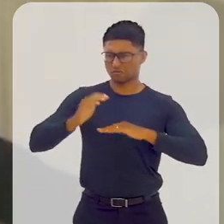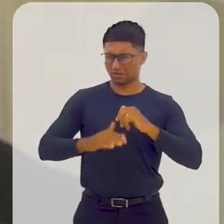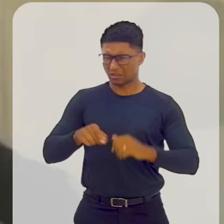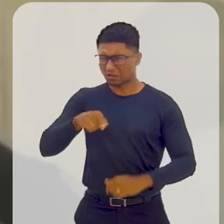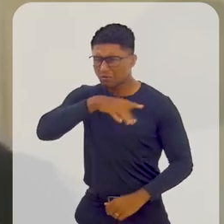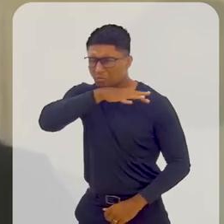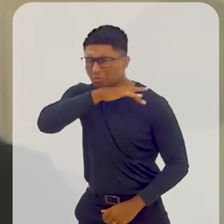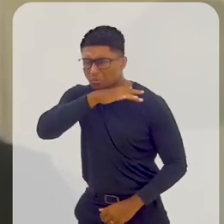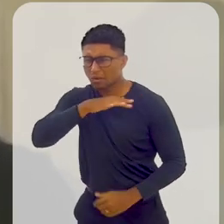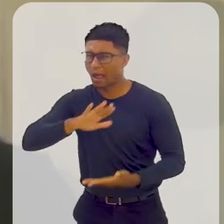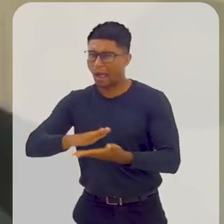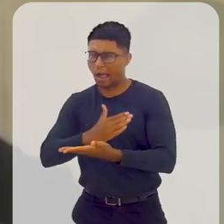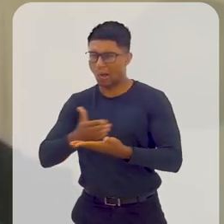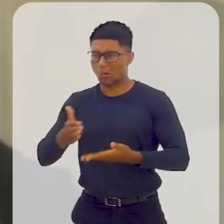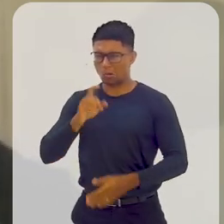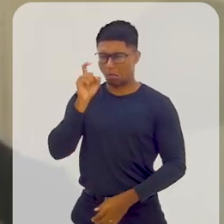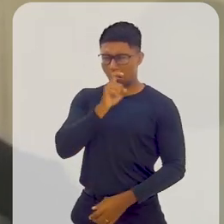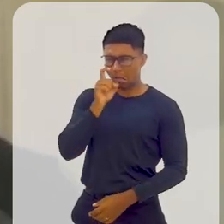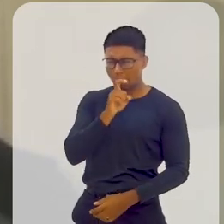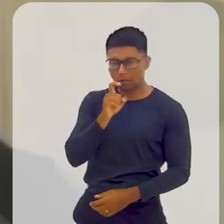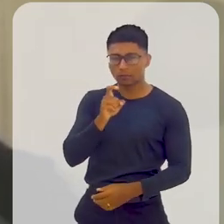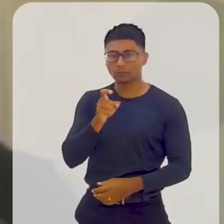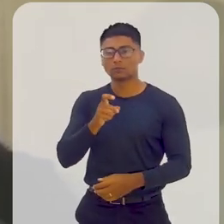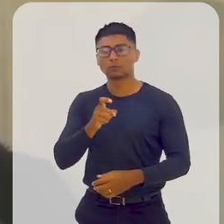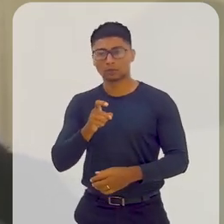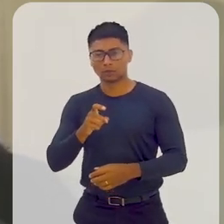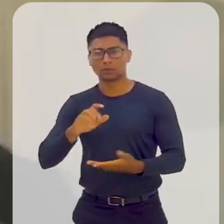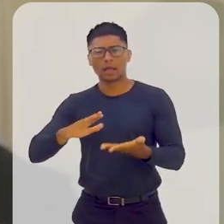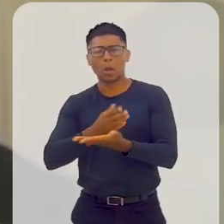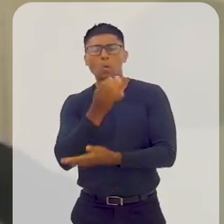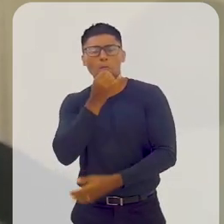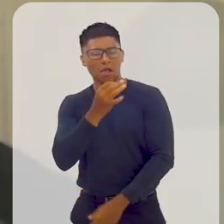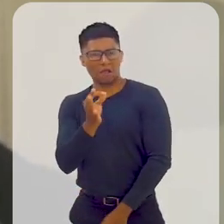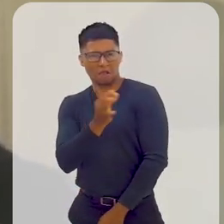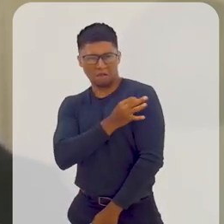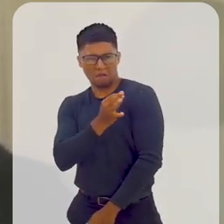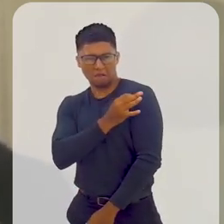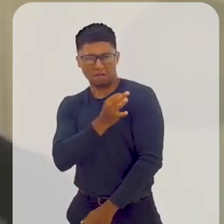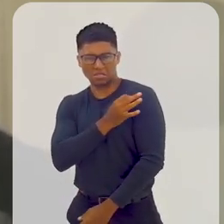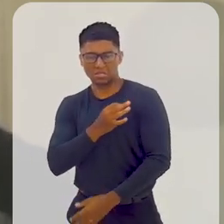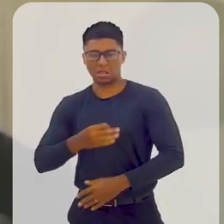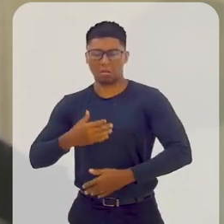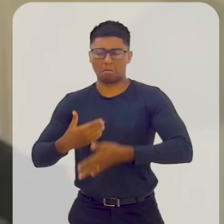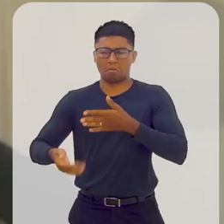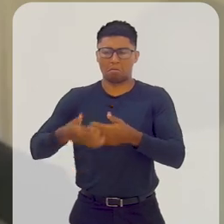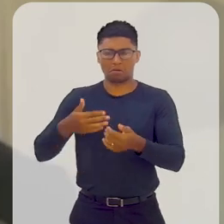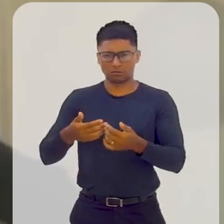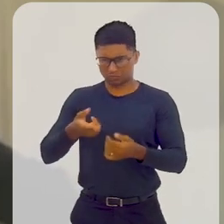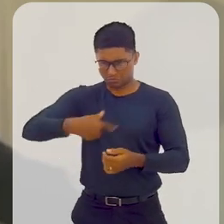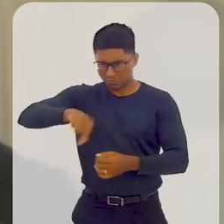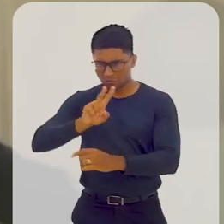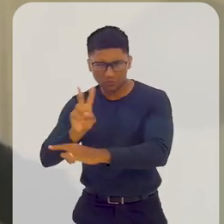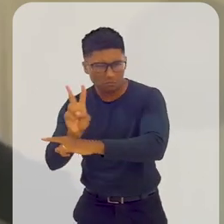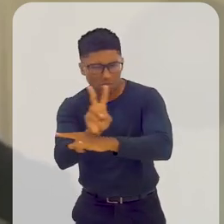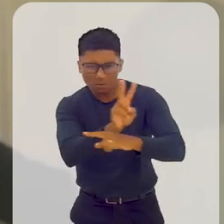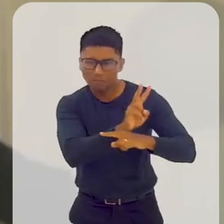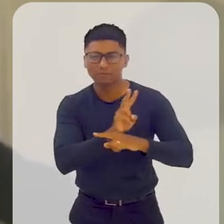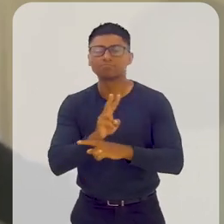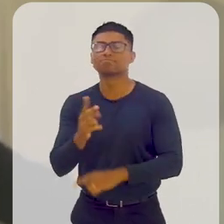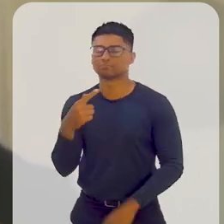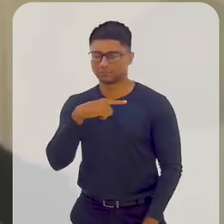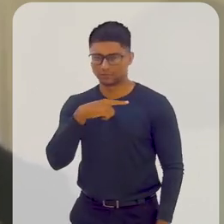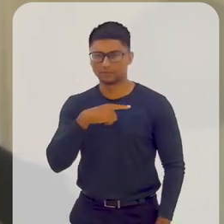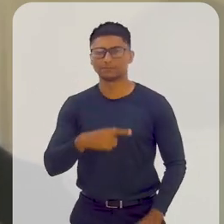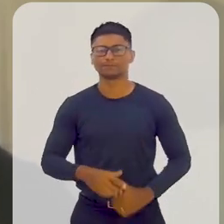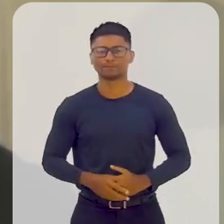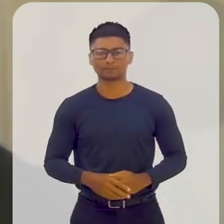charlatões que aparecem, né, que tem muita coisa, esse pessoal que vacina em fundo de quintal e tal, a gente brigando sobre isso aí e